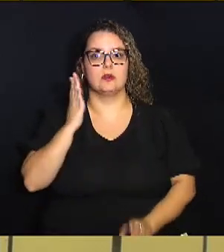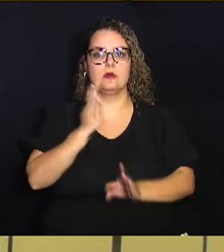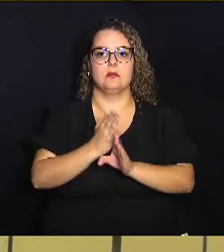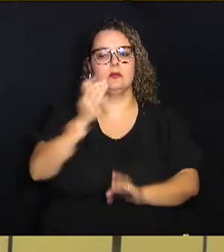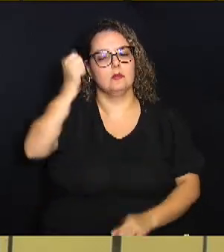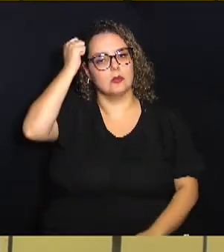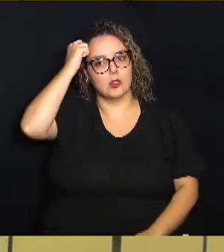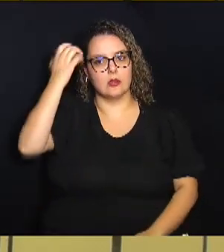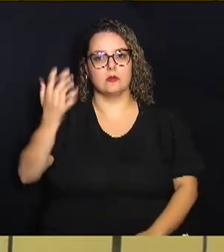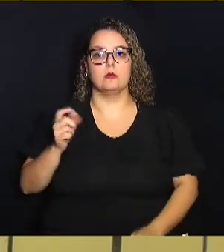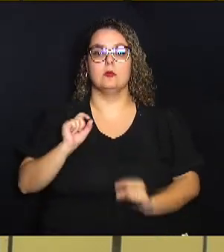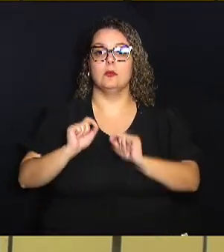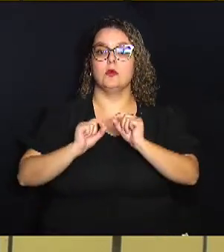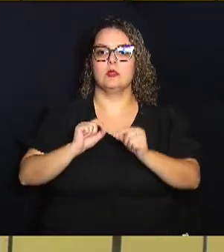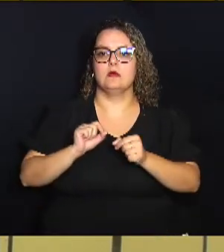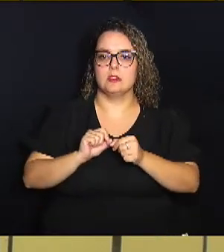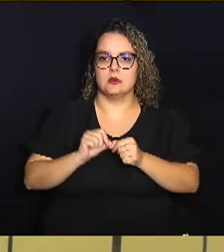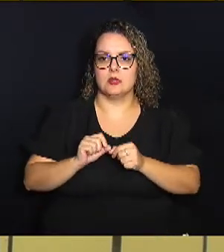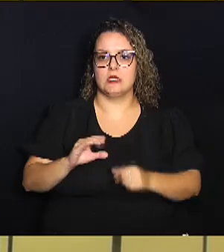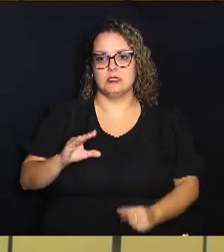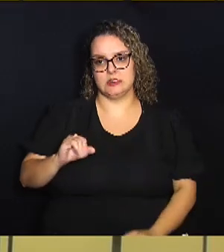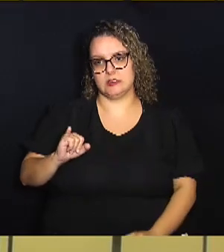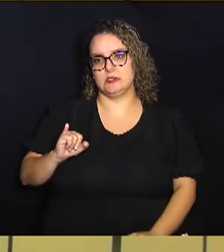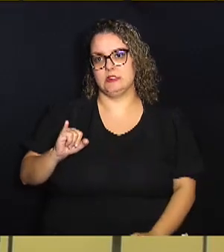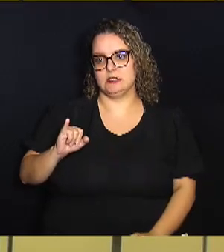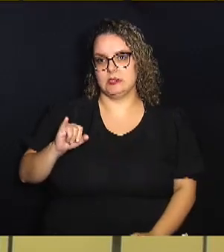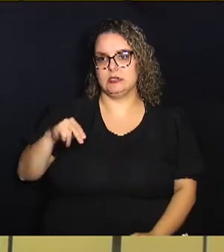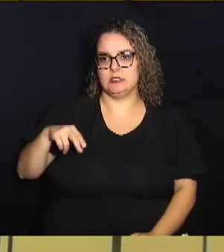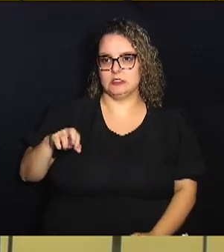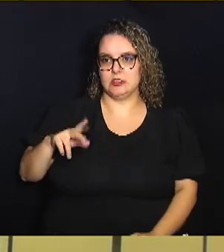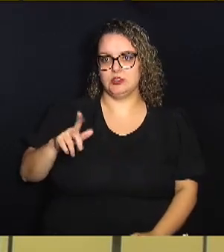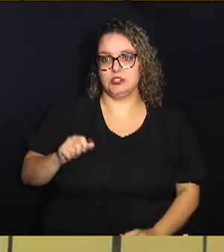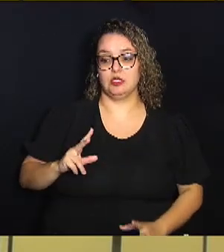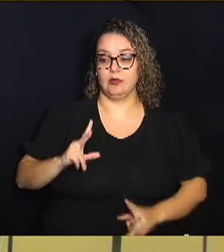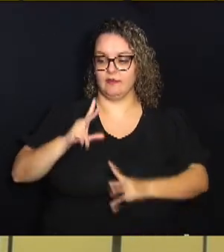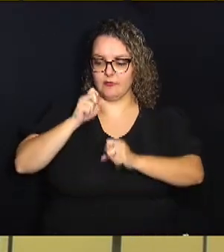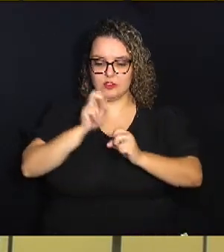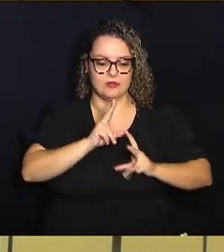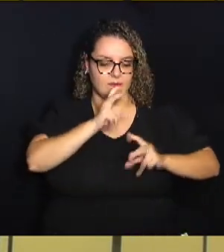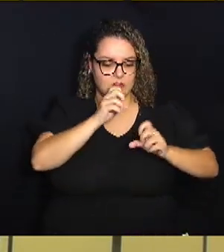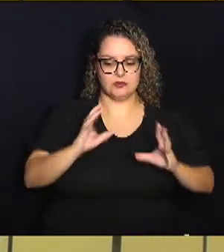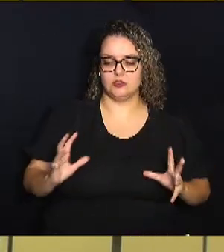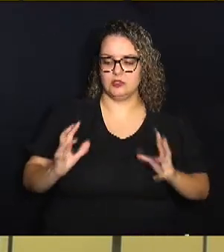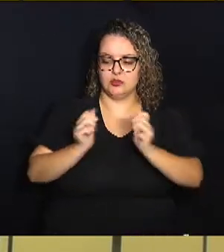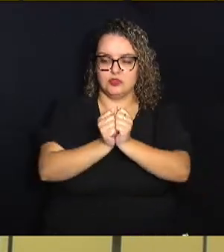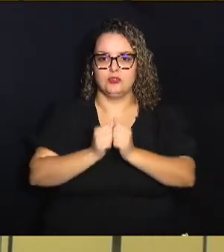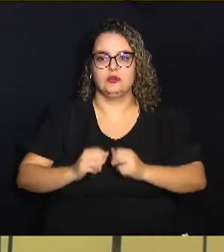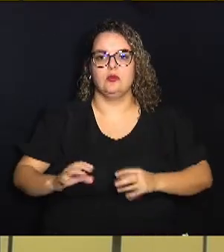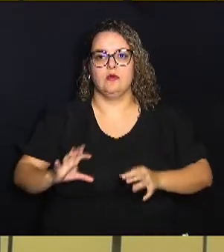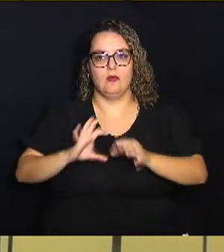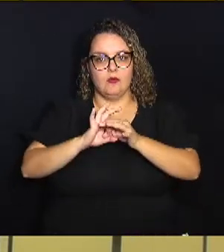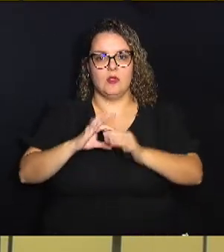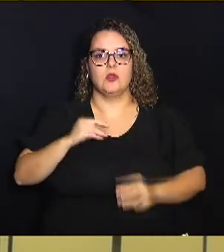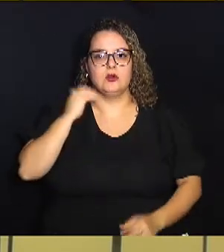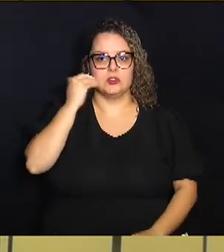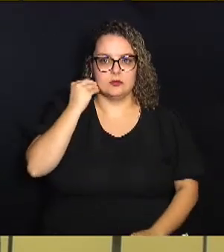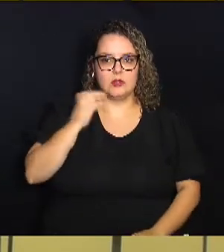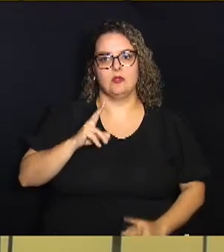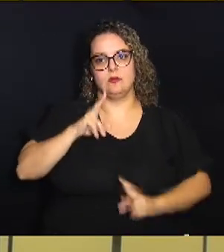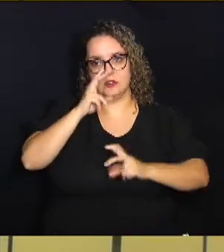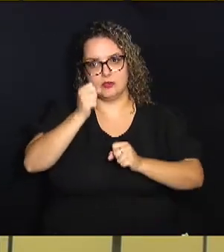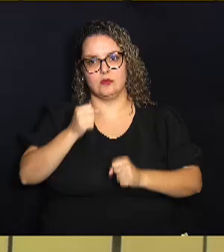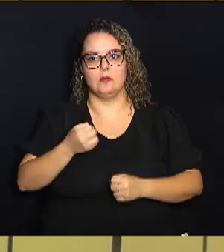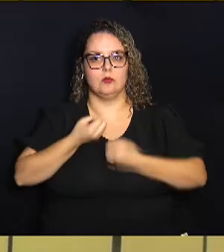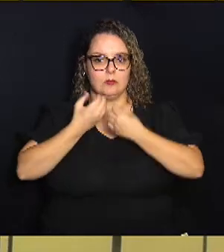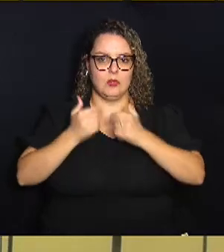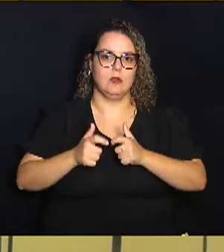poder fazer o quê? Trabalhar de forma sinérgica, que é o quê? Força juntos. Então, podemos unir força, juventude, experiência, para um bem maior, que é